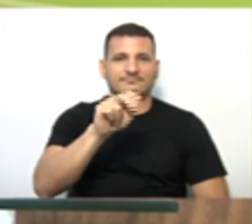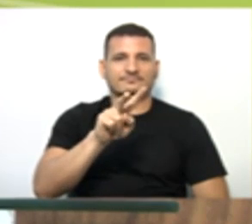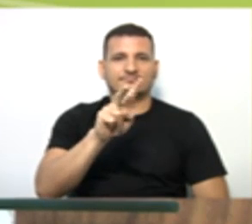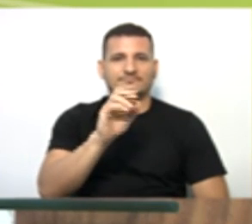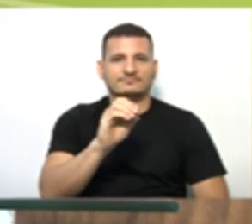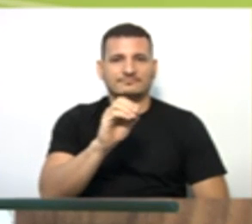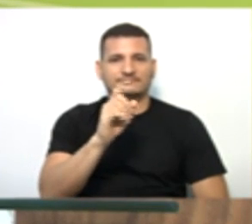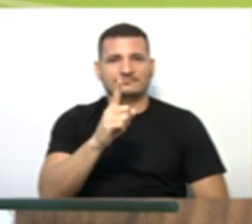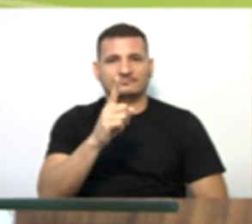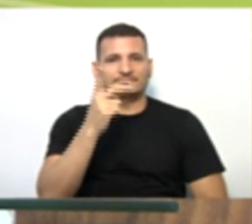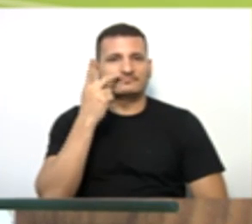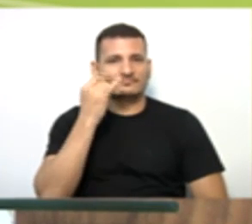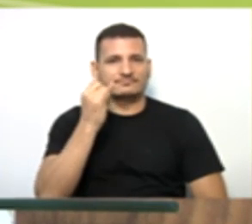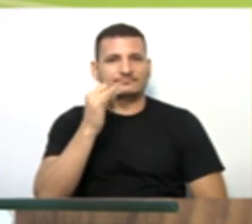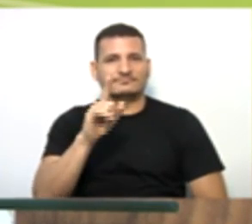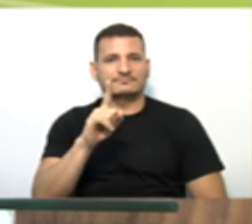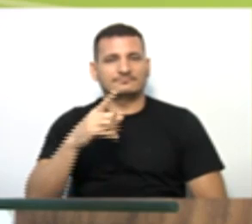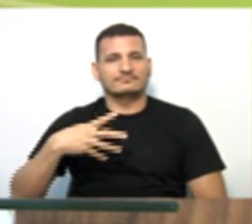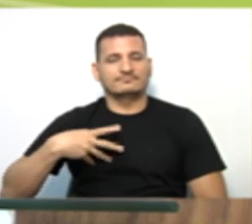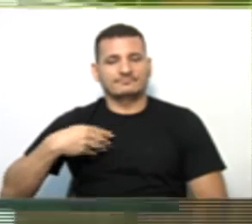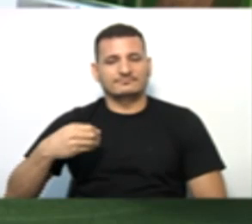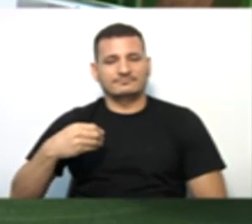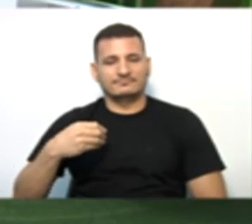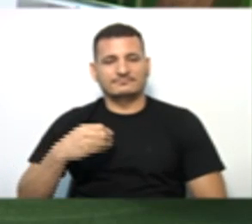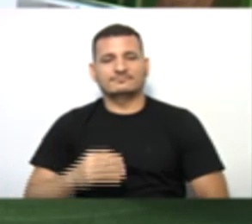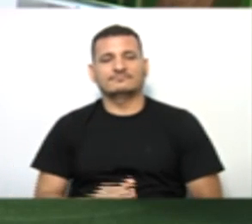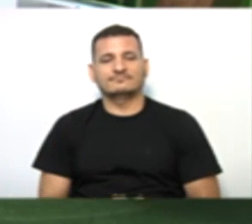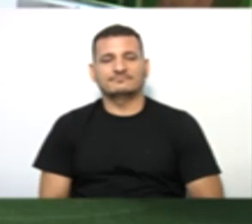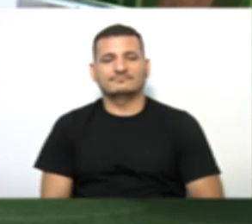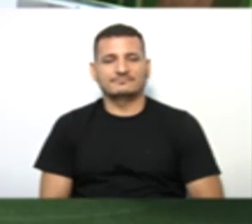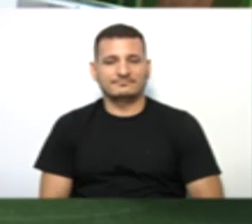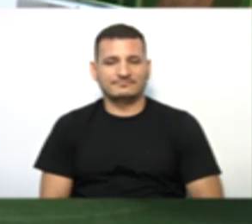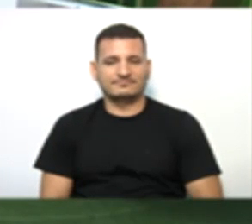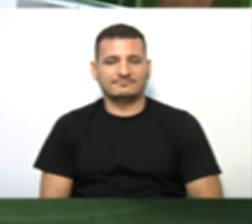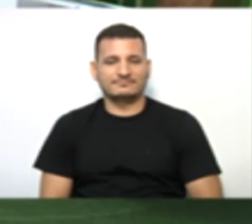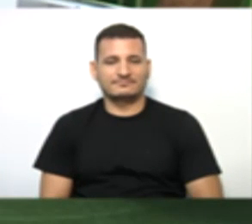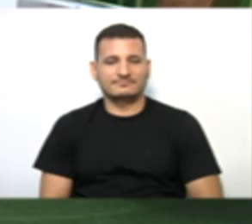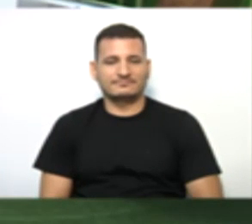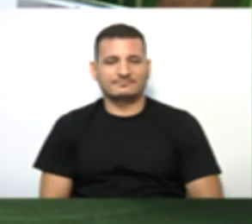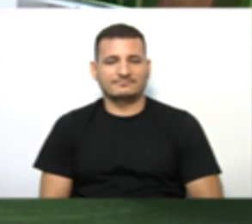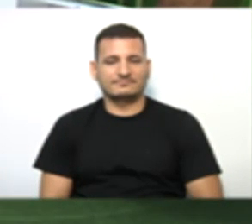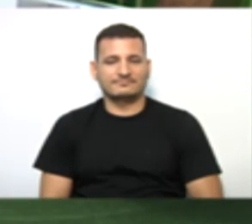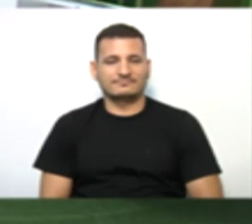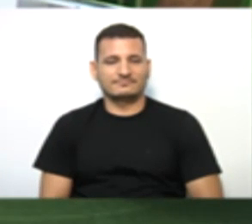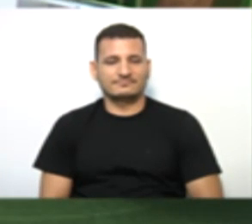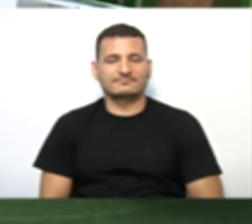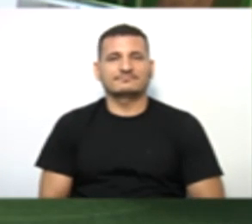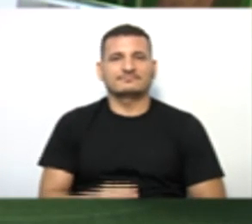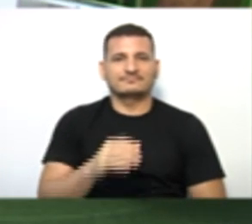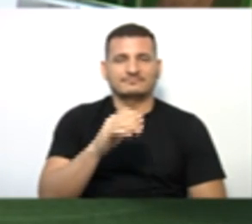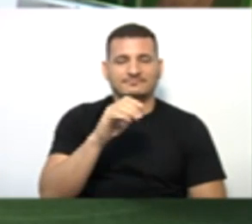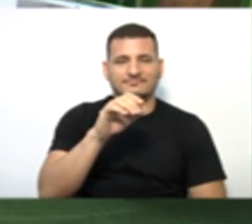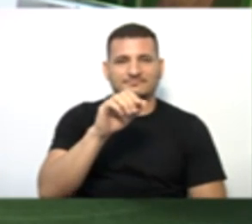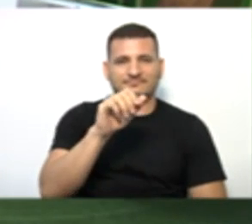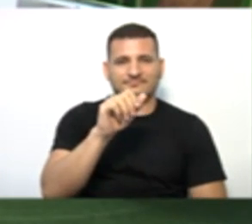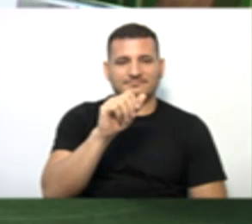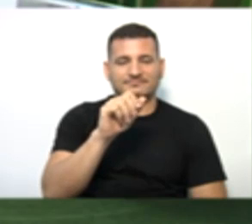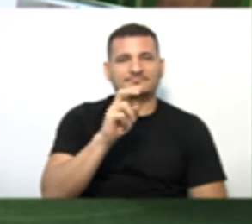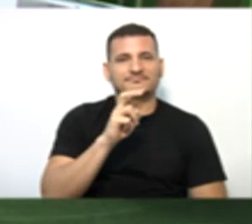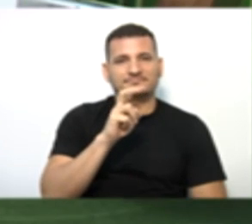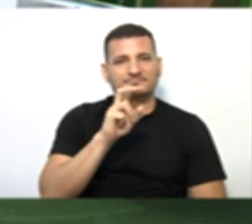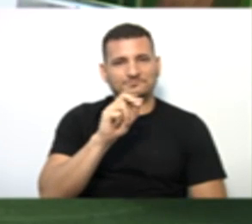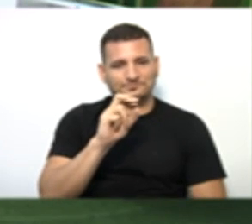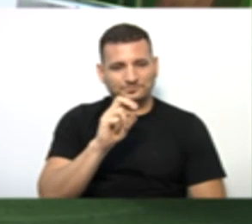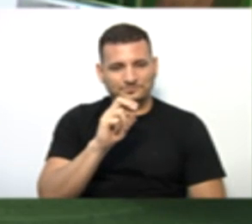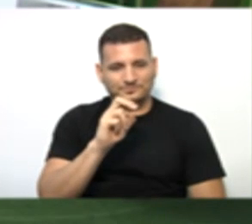pai e um filho. Eita! E aí, galera, o que você está pensando aí agora, né? O que foi? Tem um avô, né, professor?